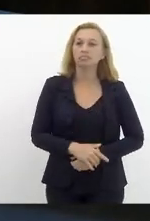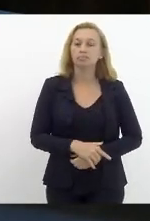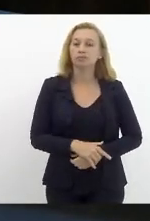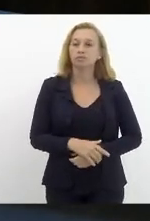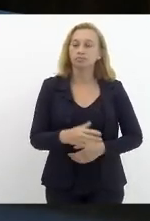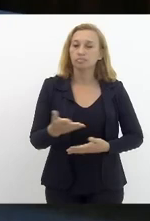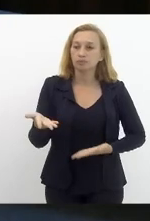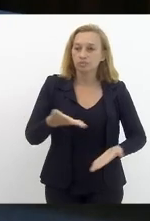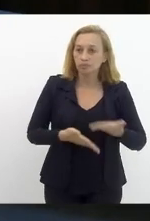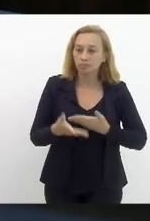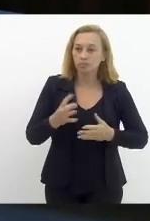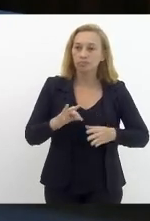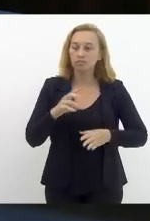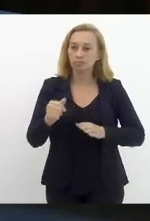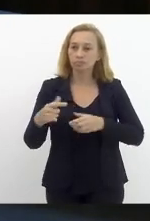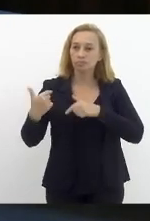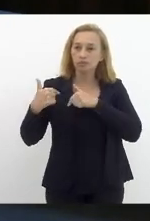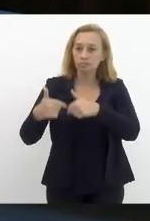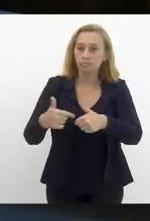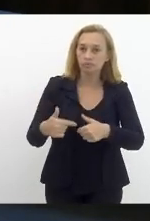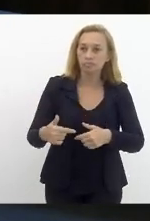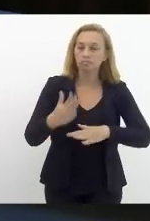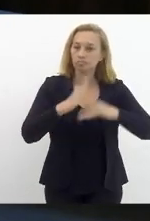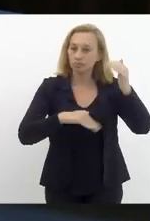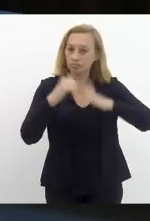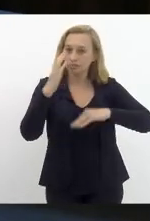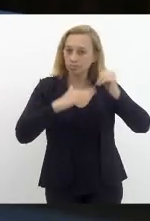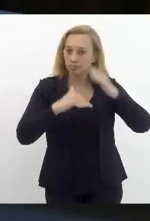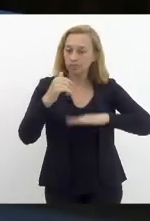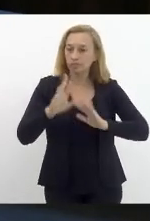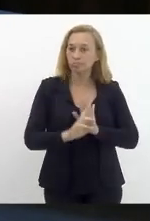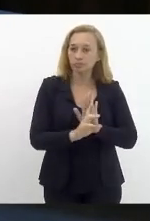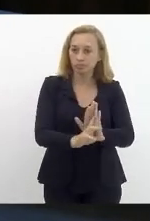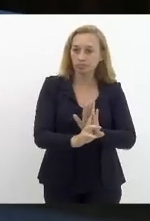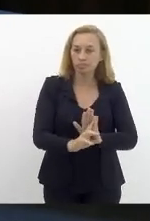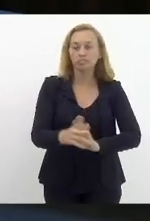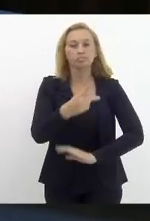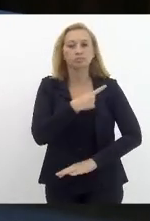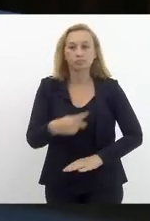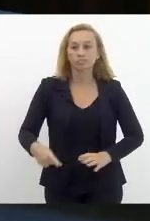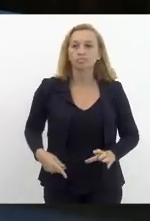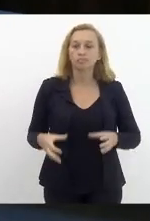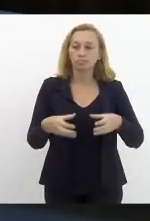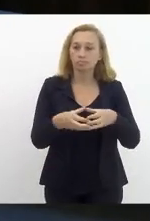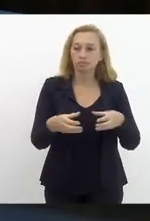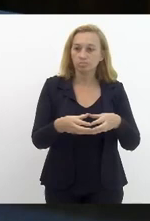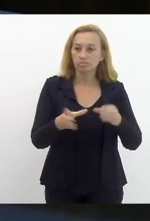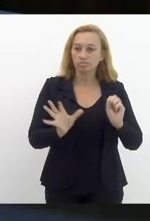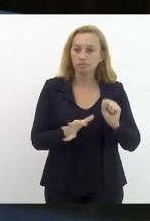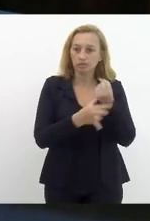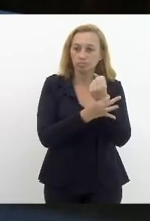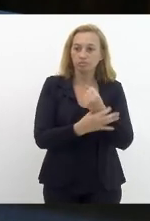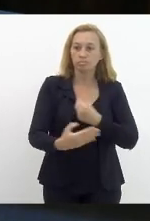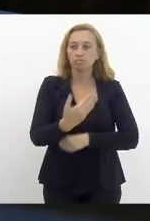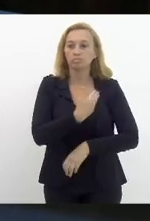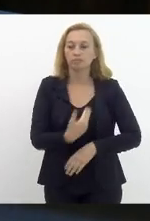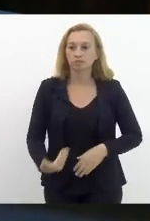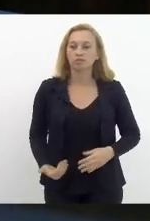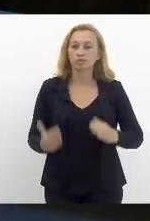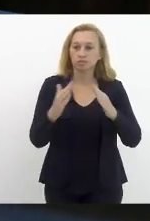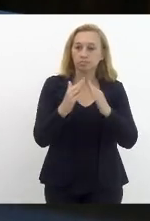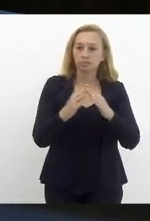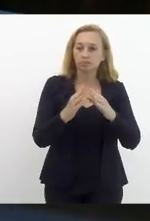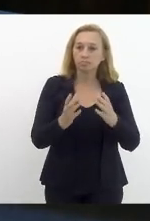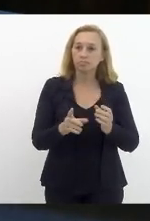tudo que representa, por sua trajetória profissional, por tudo que representa como presidente da Comissão de Segurança Pública na Casa, um defensor dos